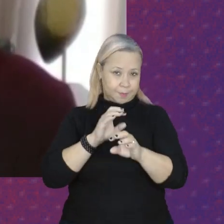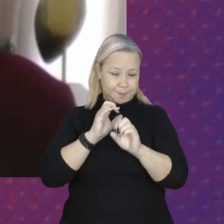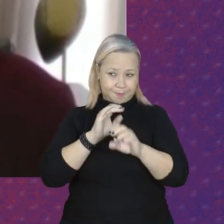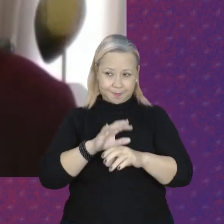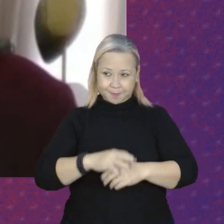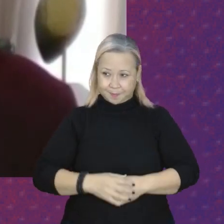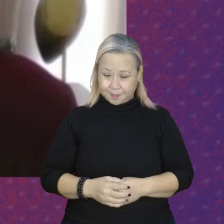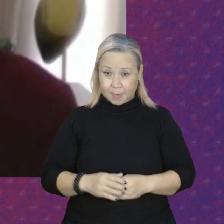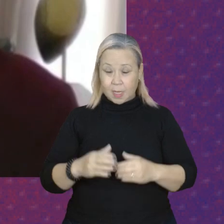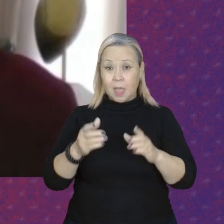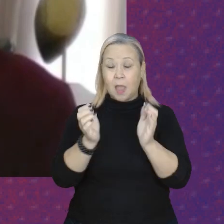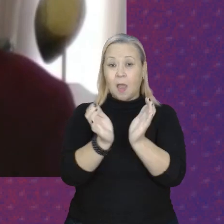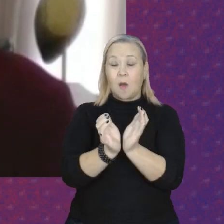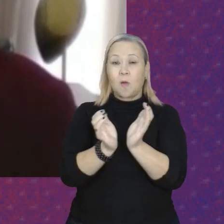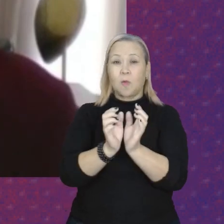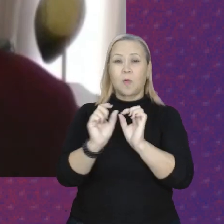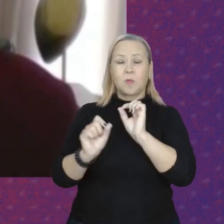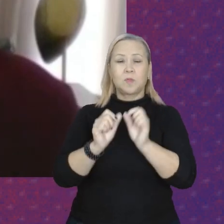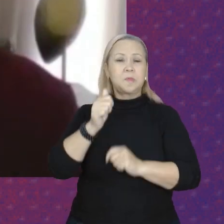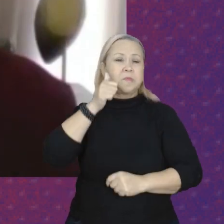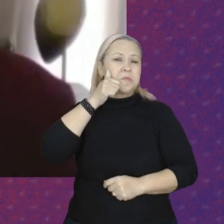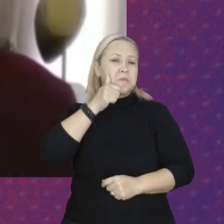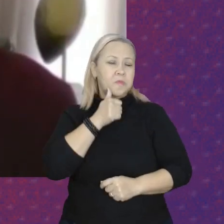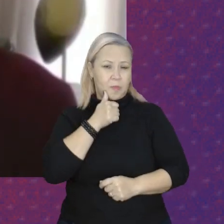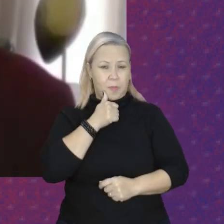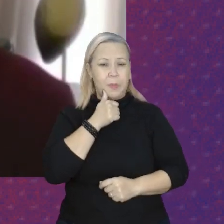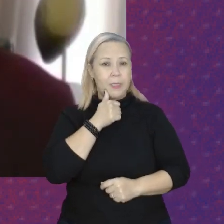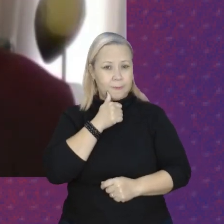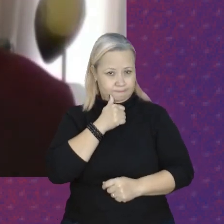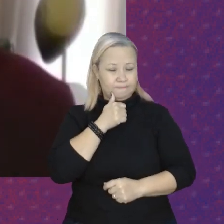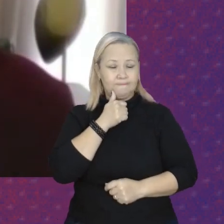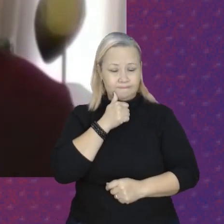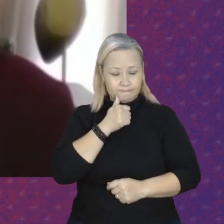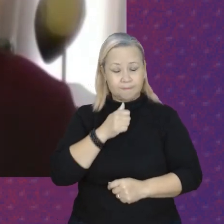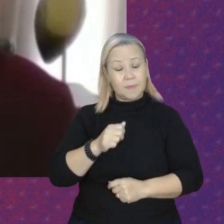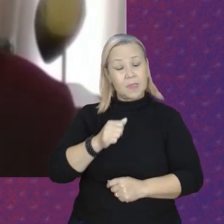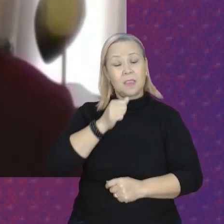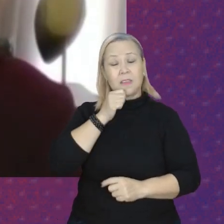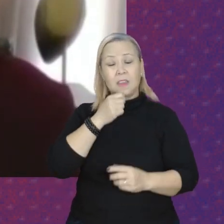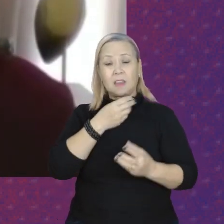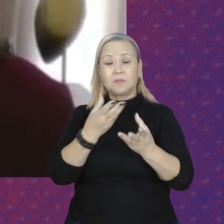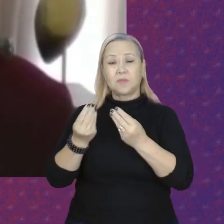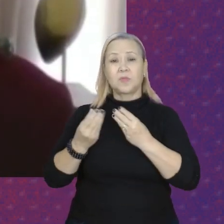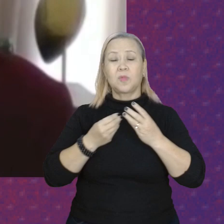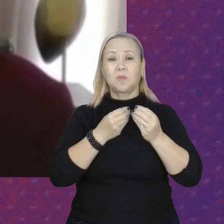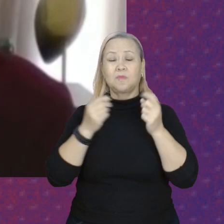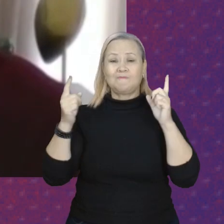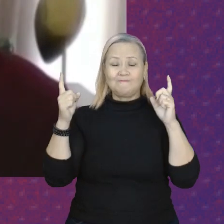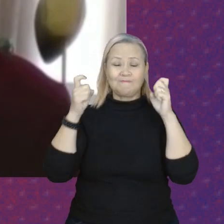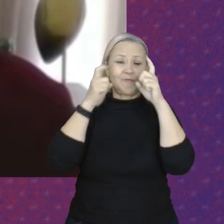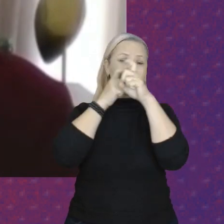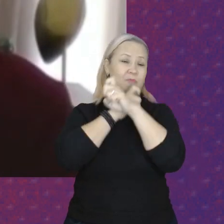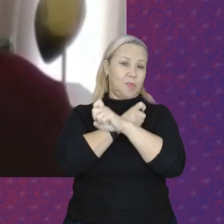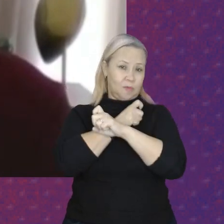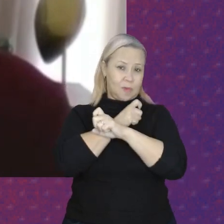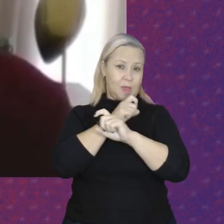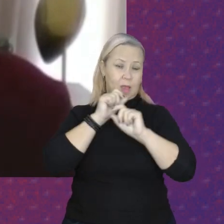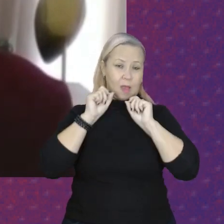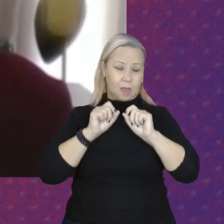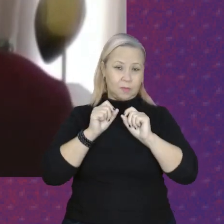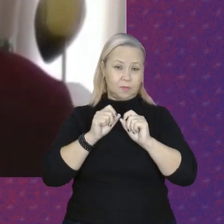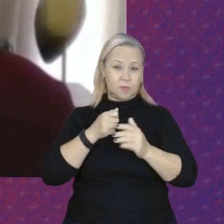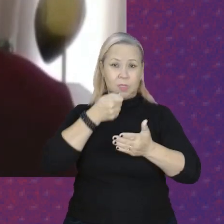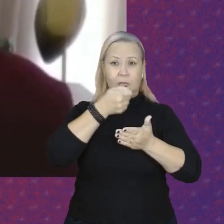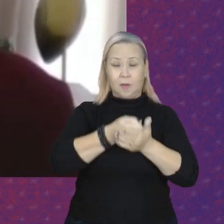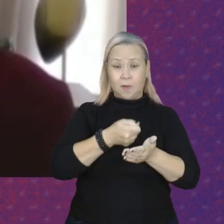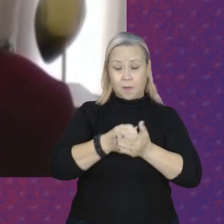uma categoria tão feminina, né? E ainda com tantas dificuldades de afirmação